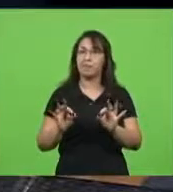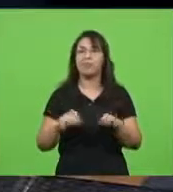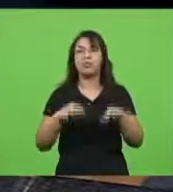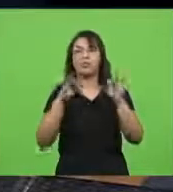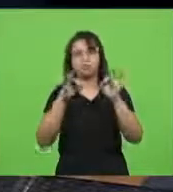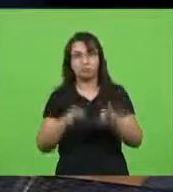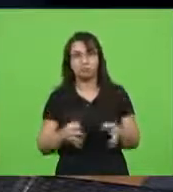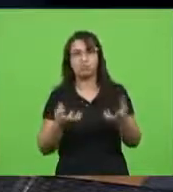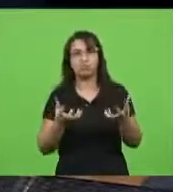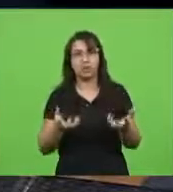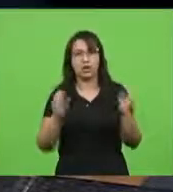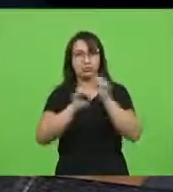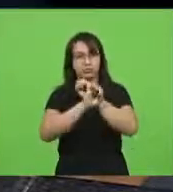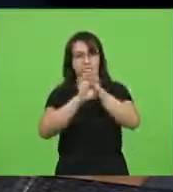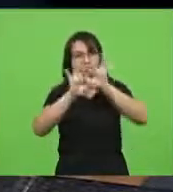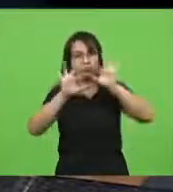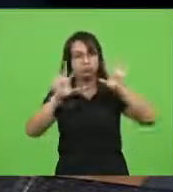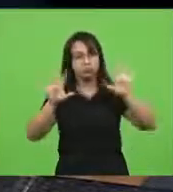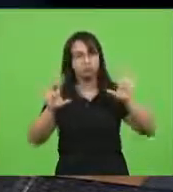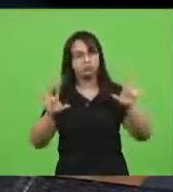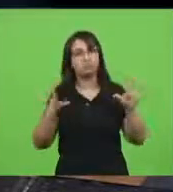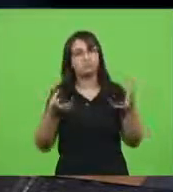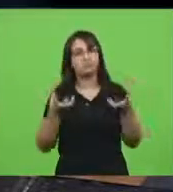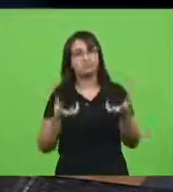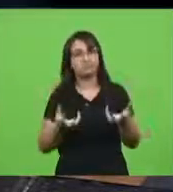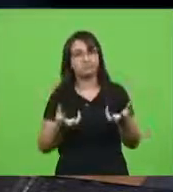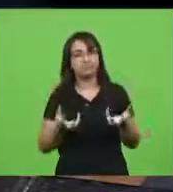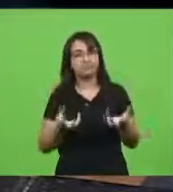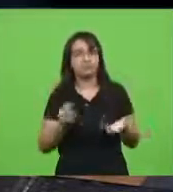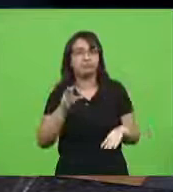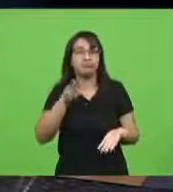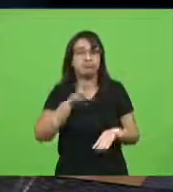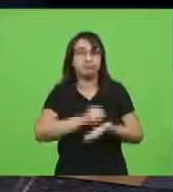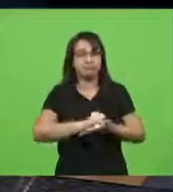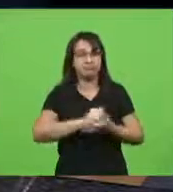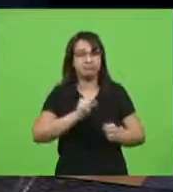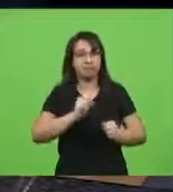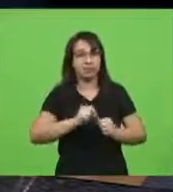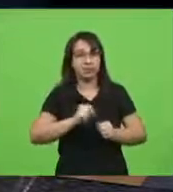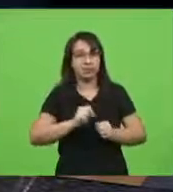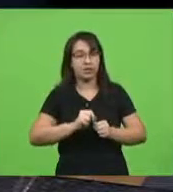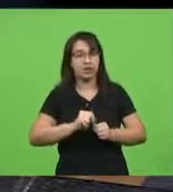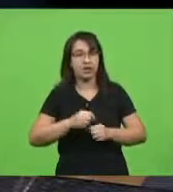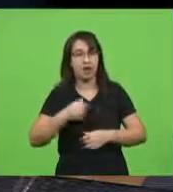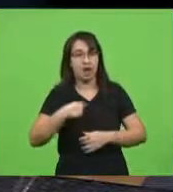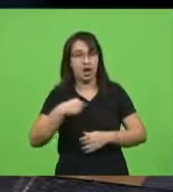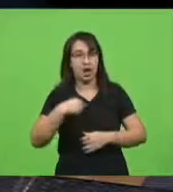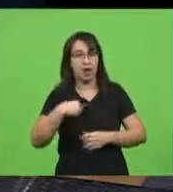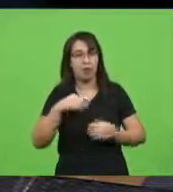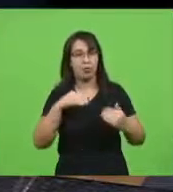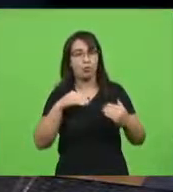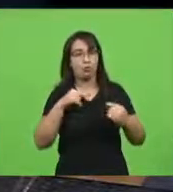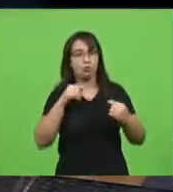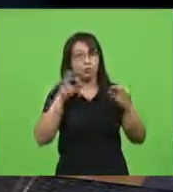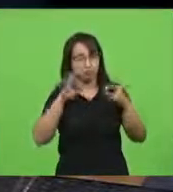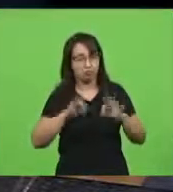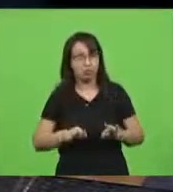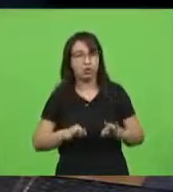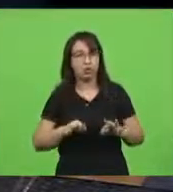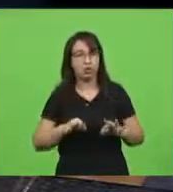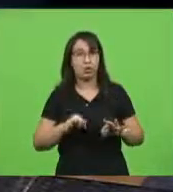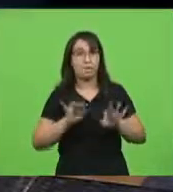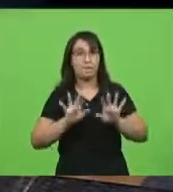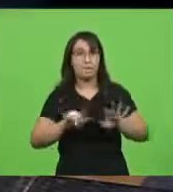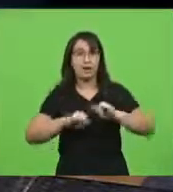justa e coerente. Então, eu quero fazer esse registro aqui, me cabe fazer, mas eu já anuncio que